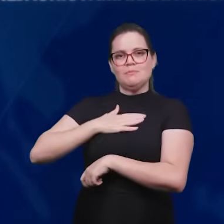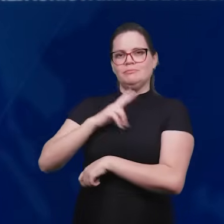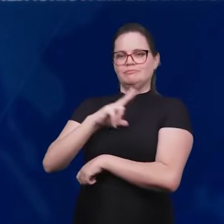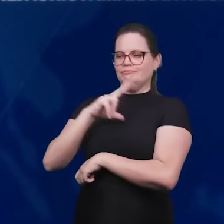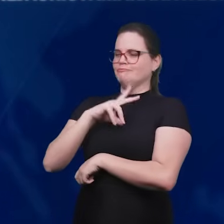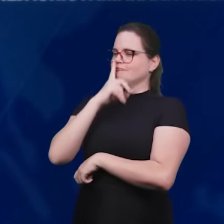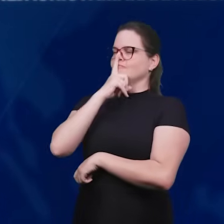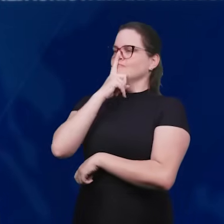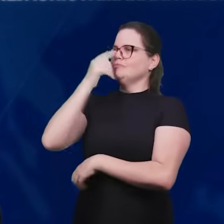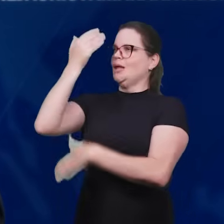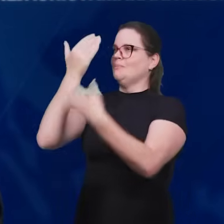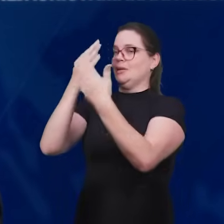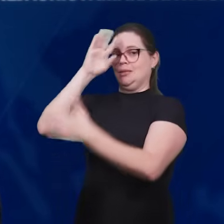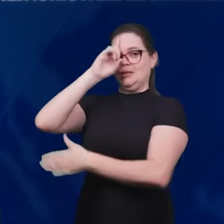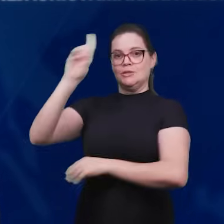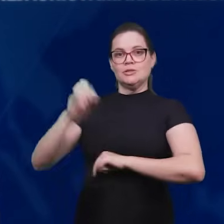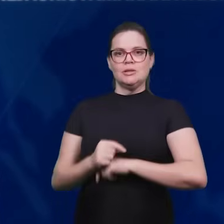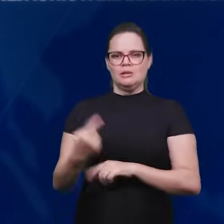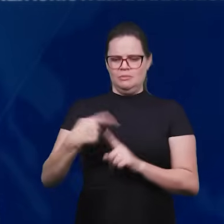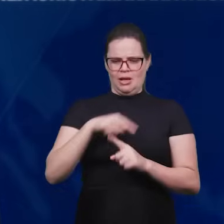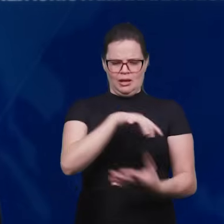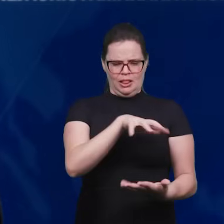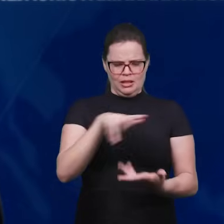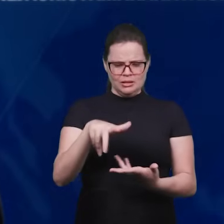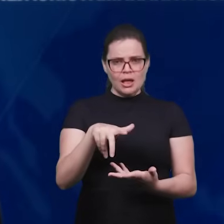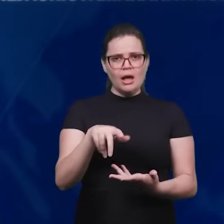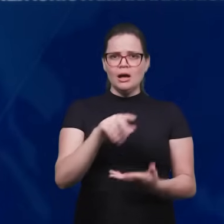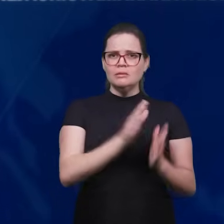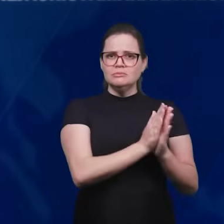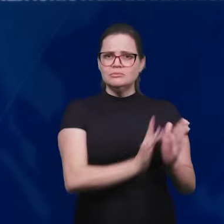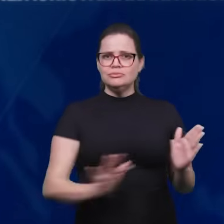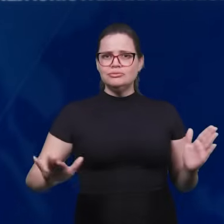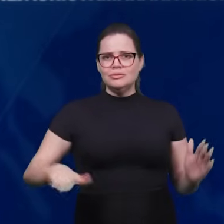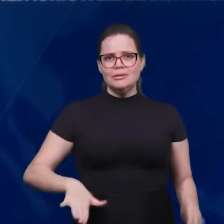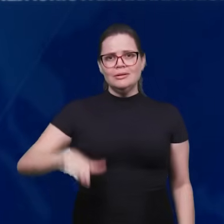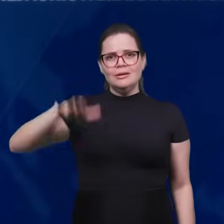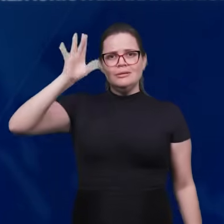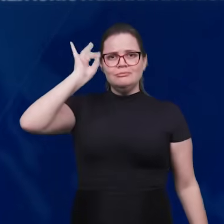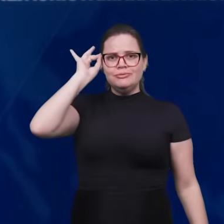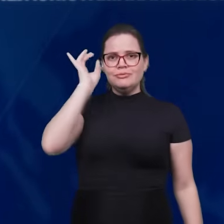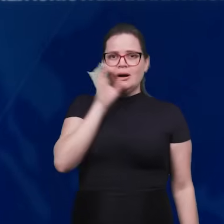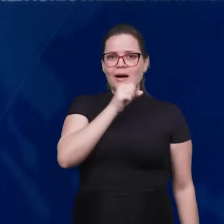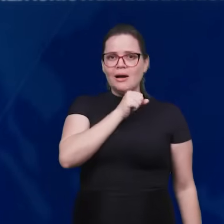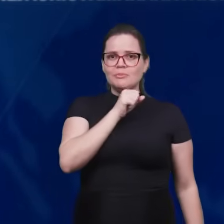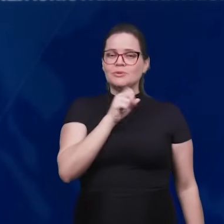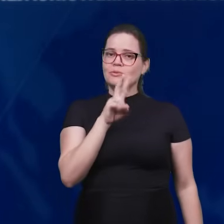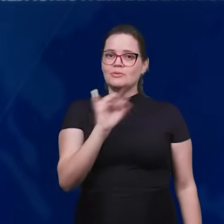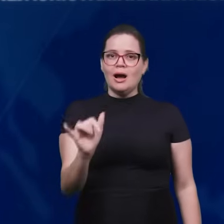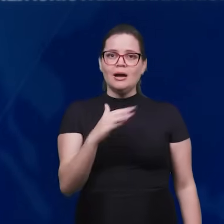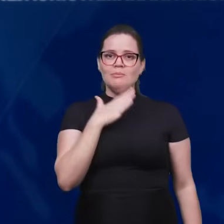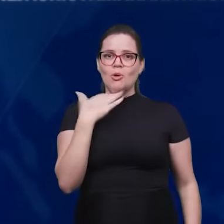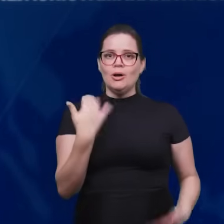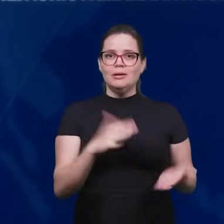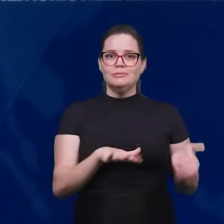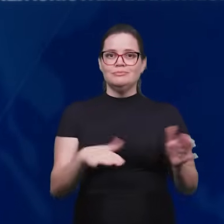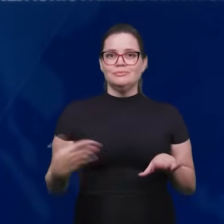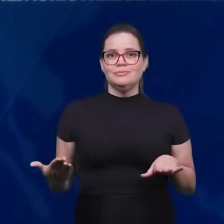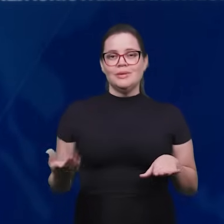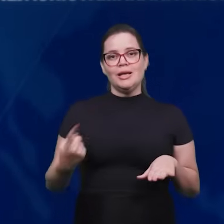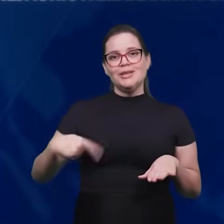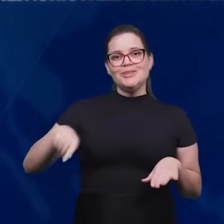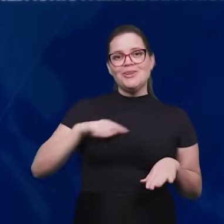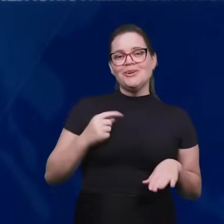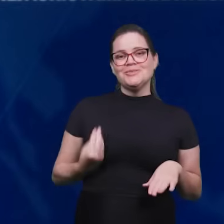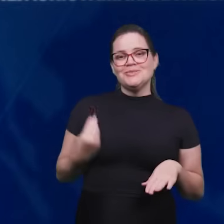tudo, que estamos de passagem, mas que um dia nós iremos encontrar repouso